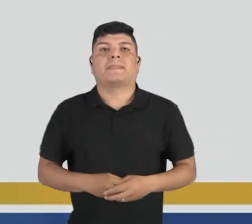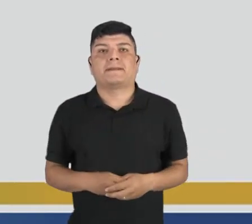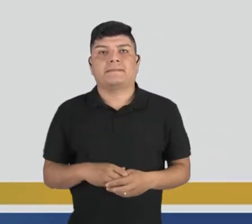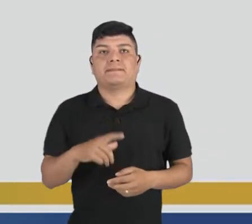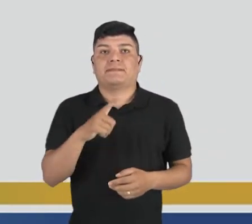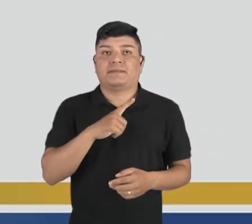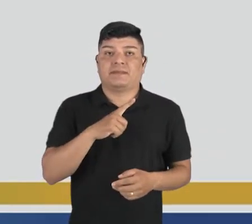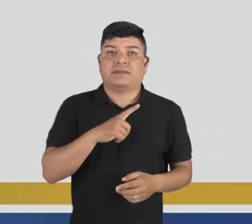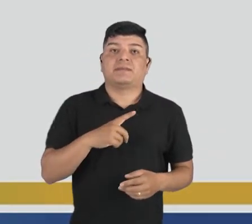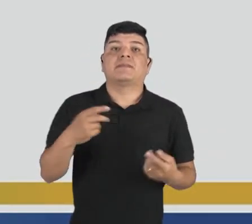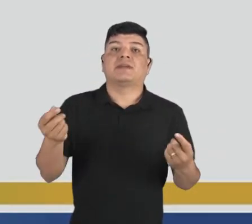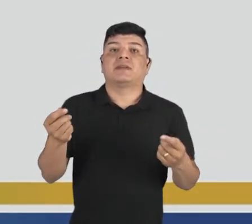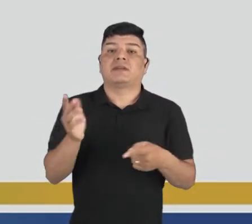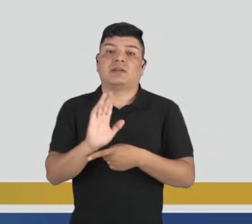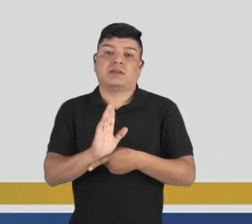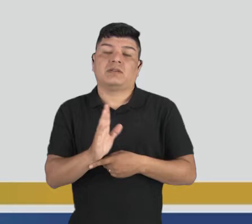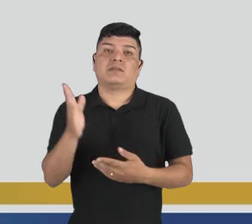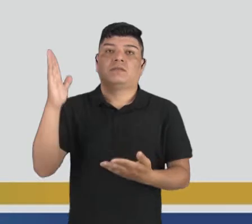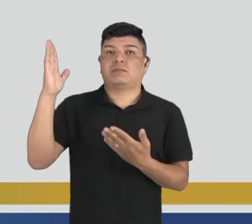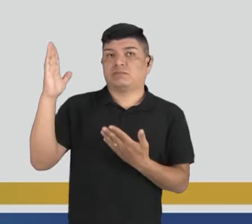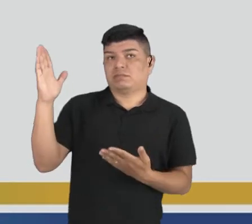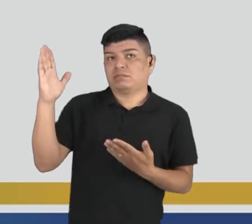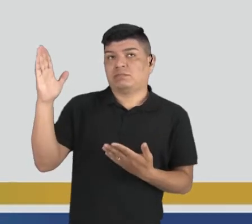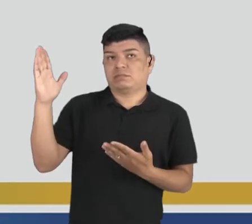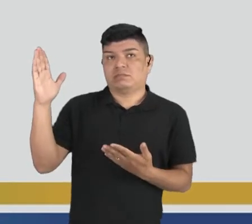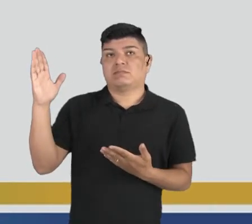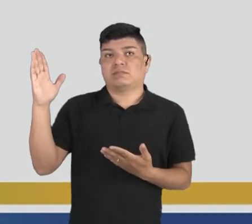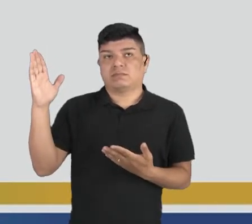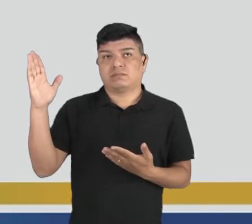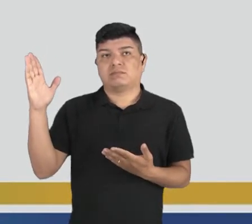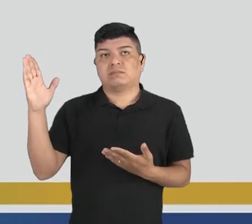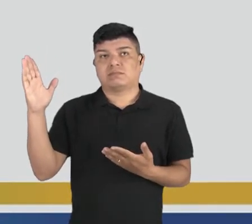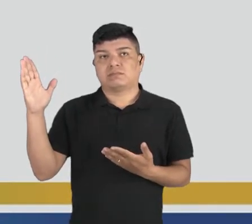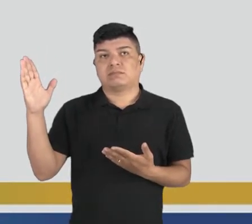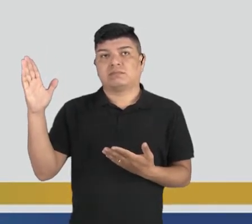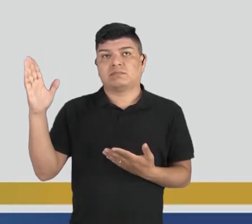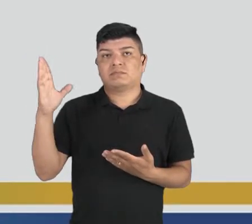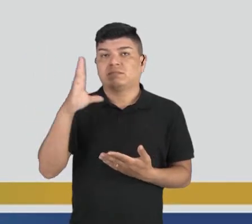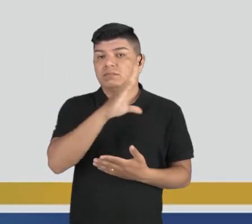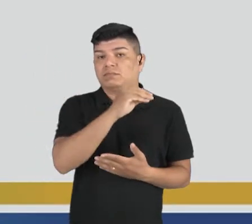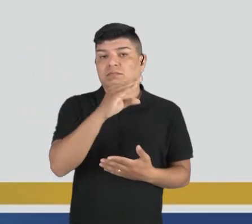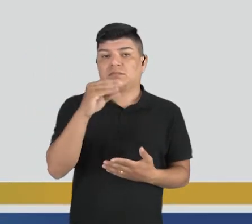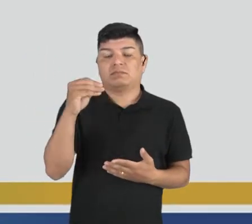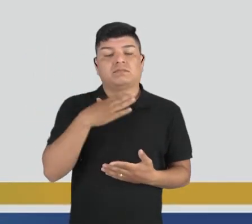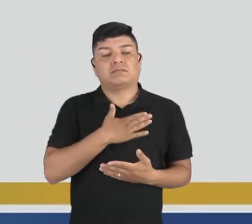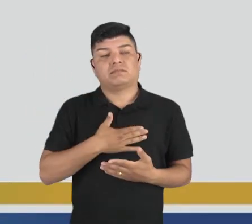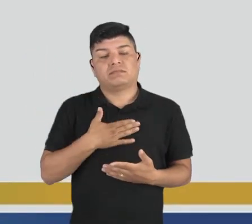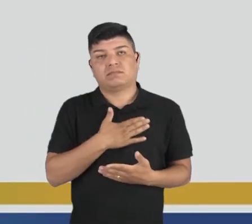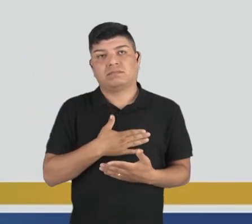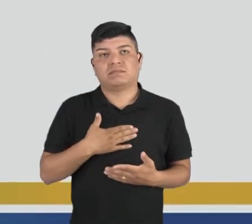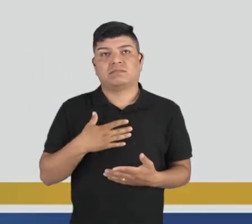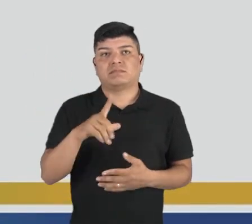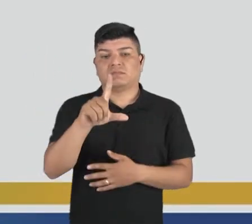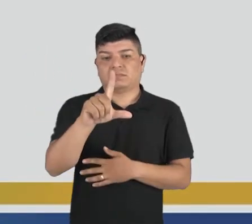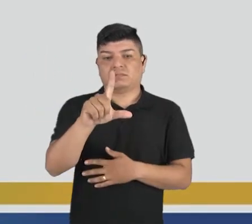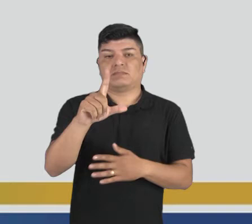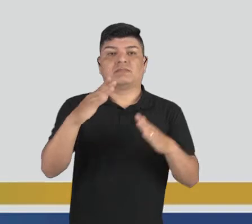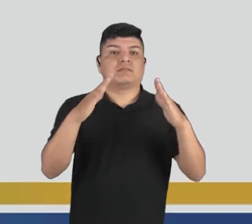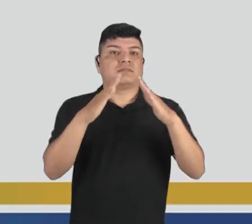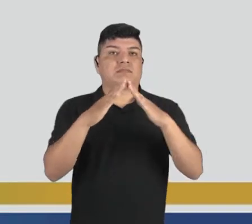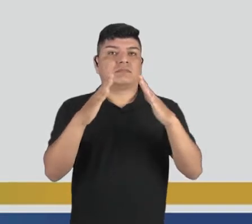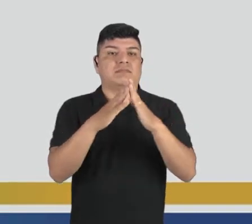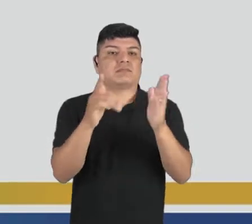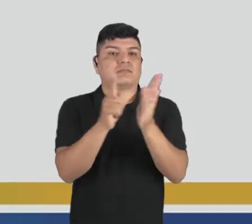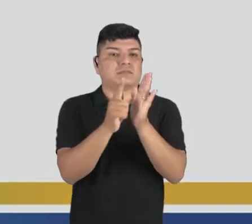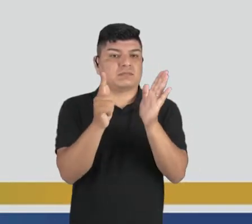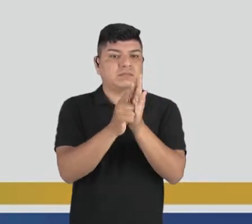Temos também a série da Netflix aí, né? Que agora tá, daí os adolescentes gostam bastante, que é a Casa de Papel, né? La Casa